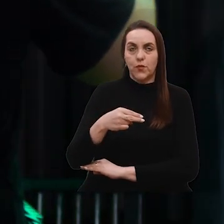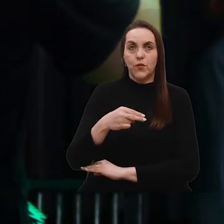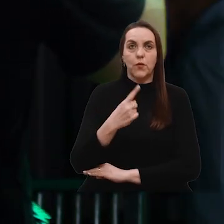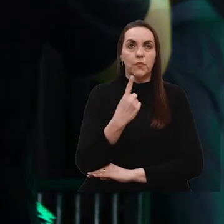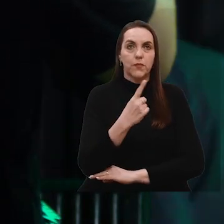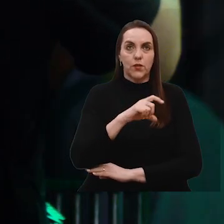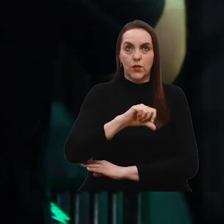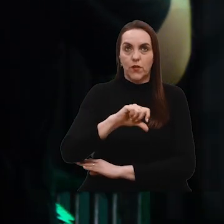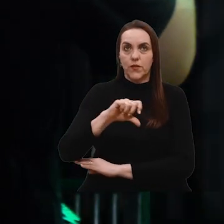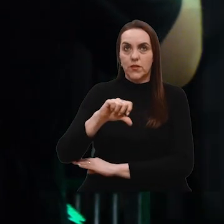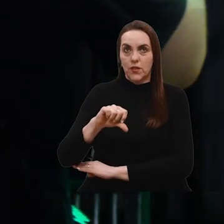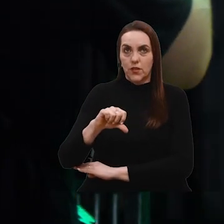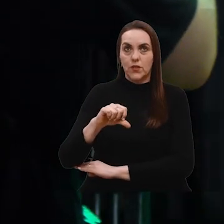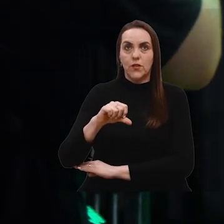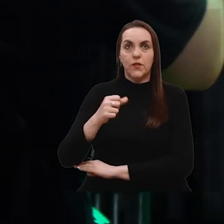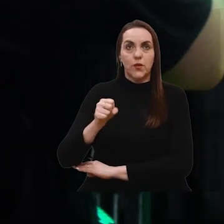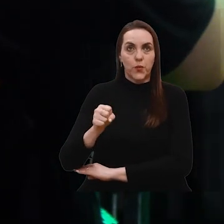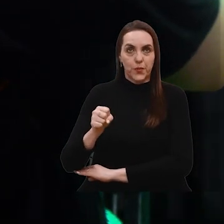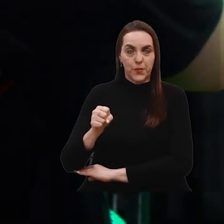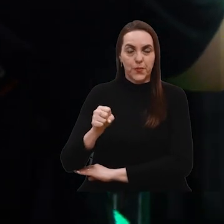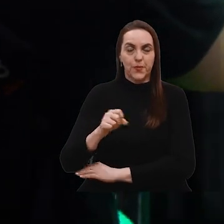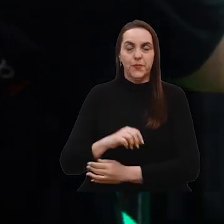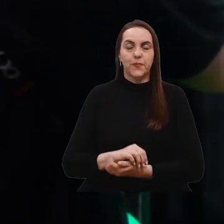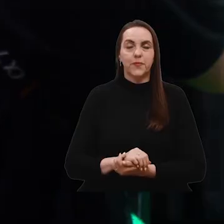de 19 de novembro de